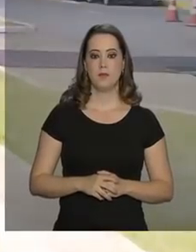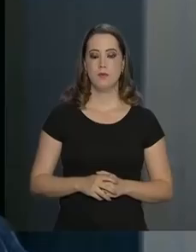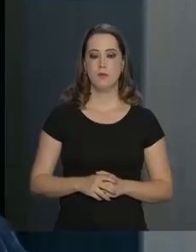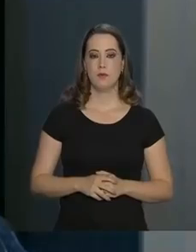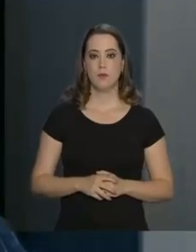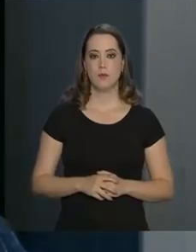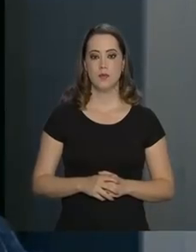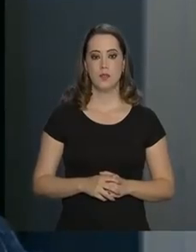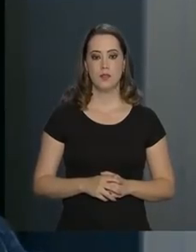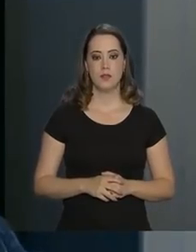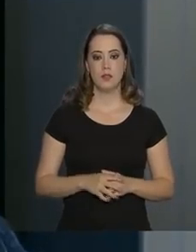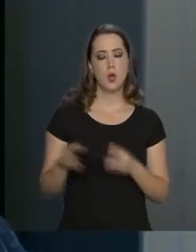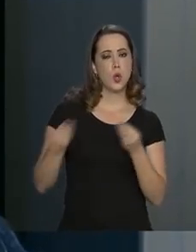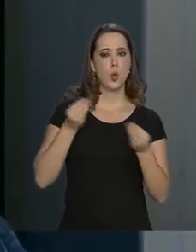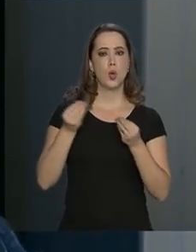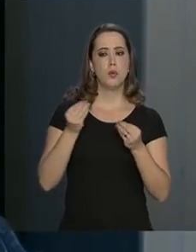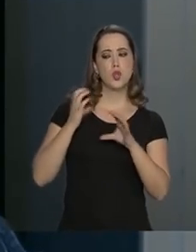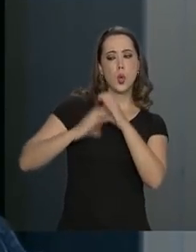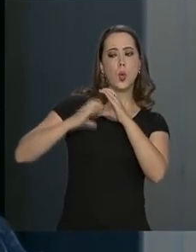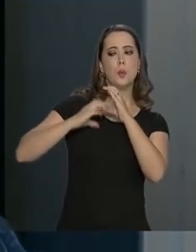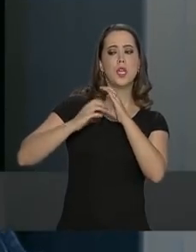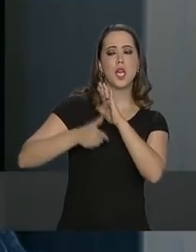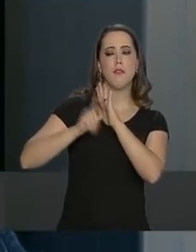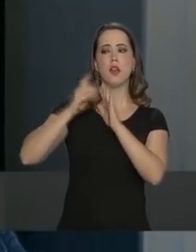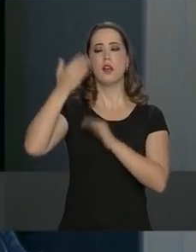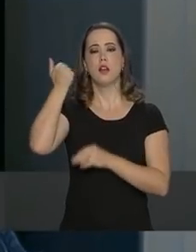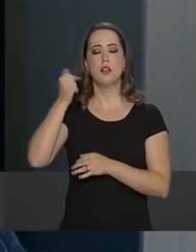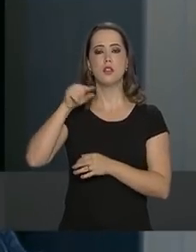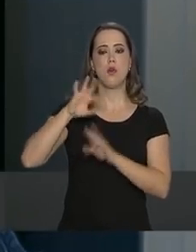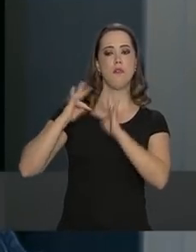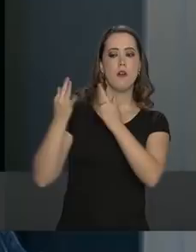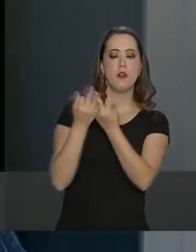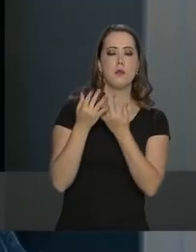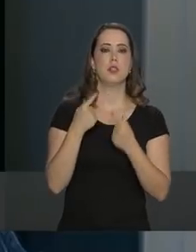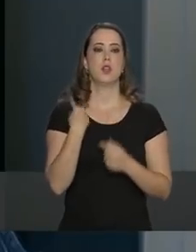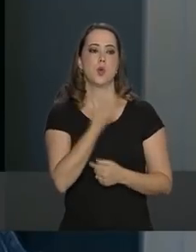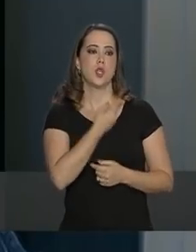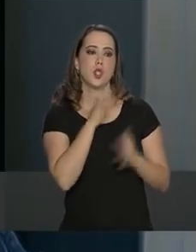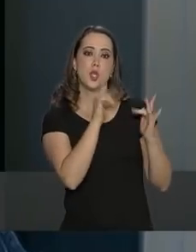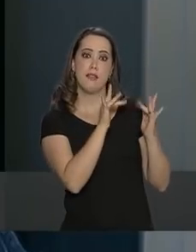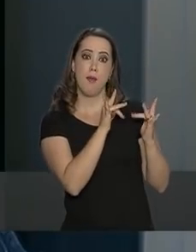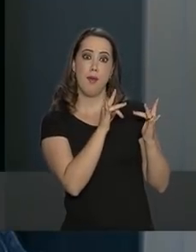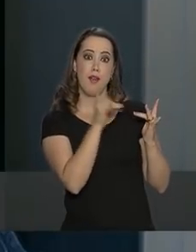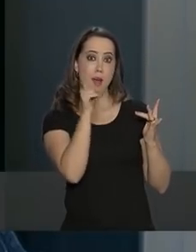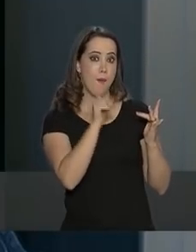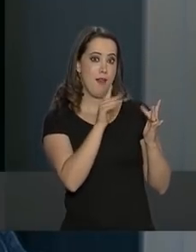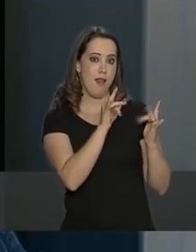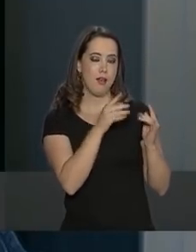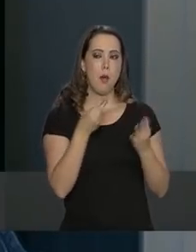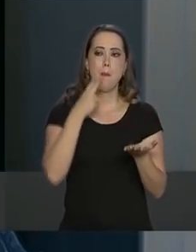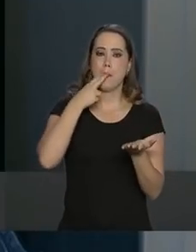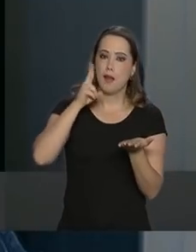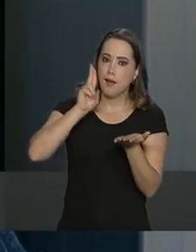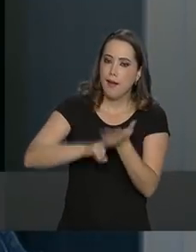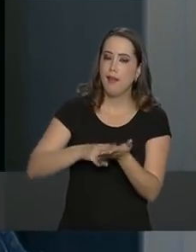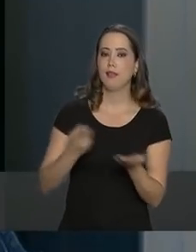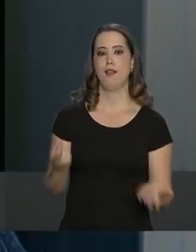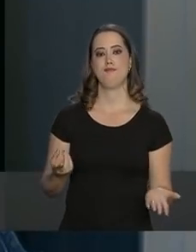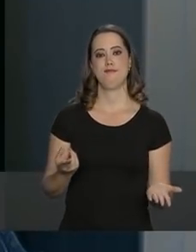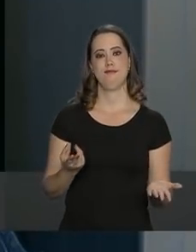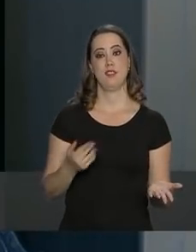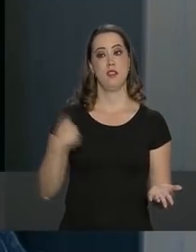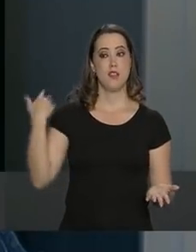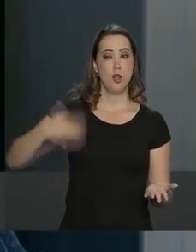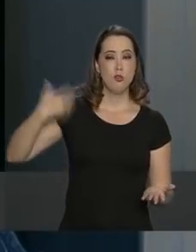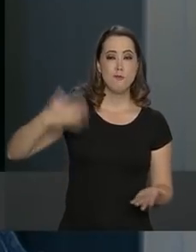acompanhar como é que a gente se comunicava com as nossas famílias com as nossas namoradas era pela carta então